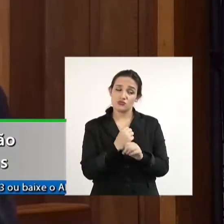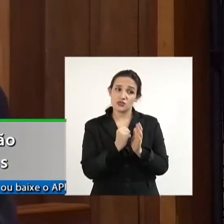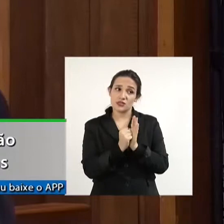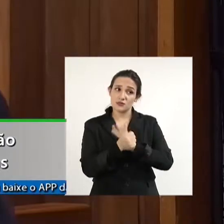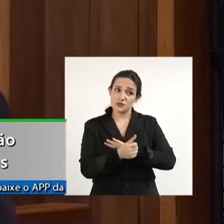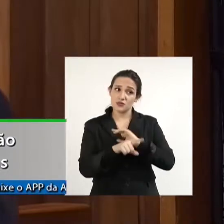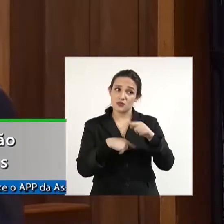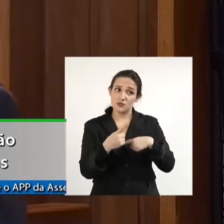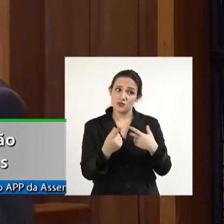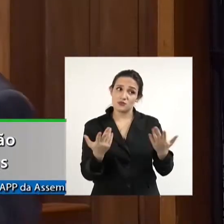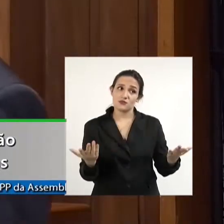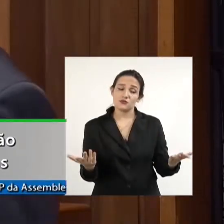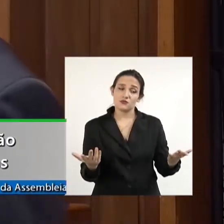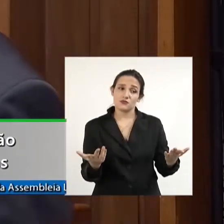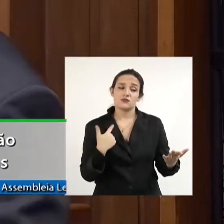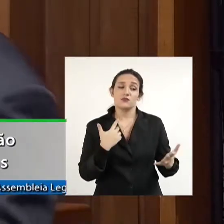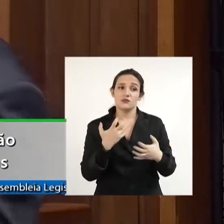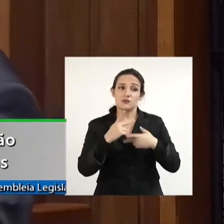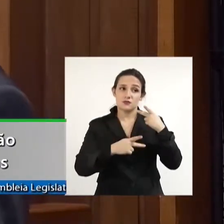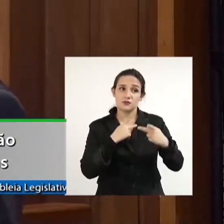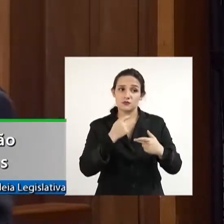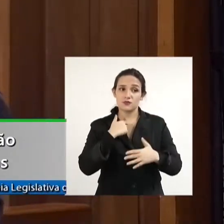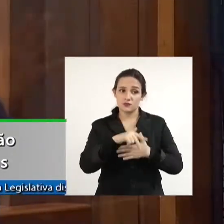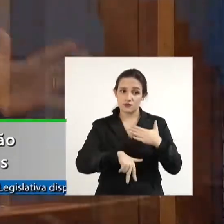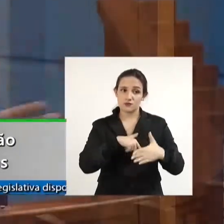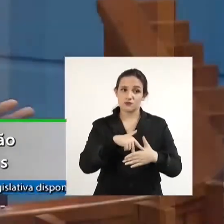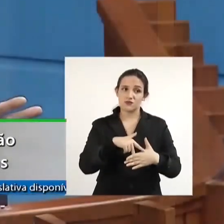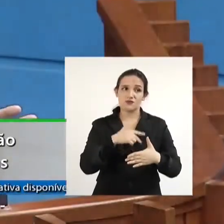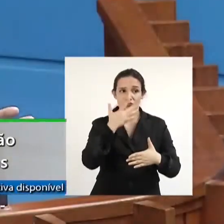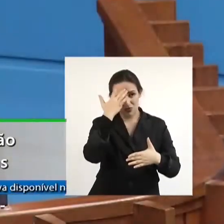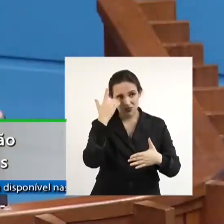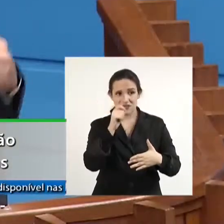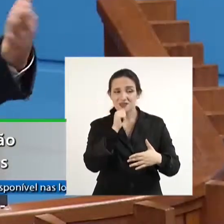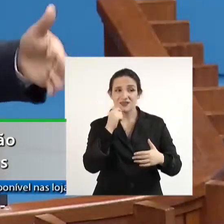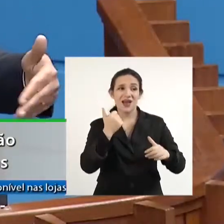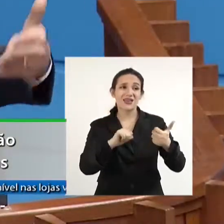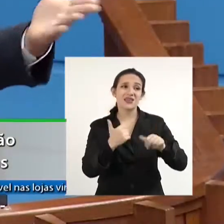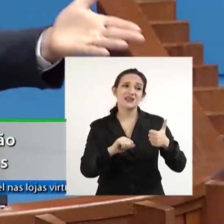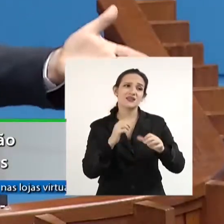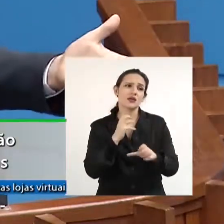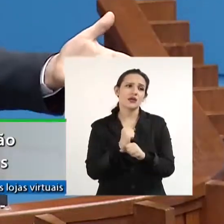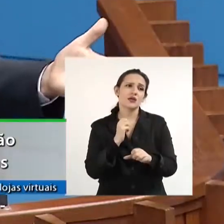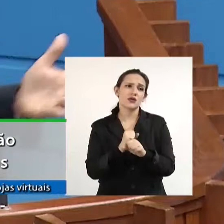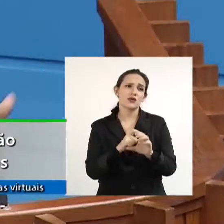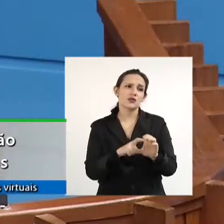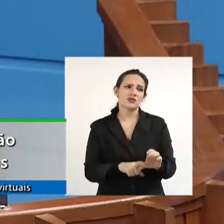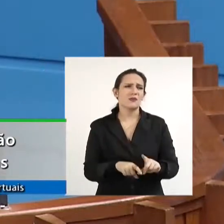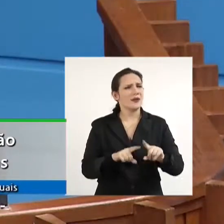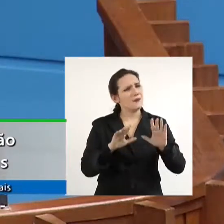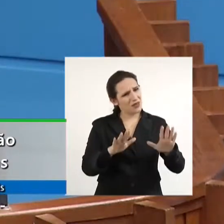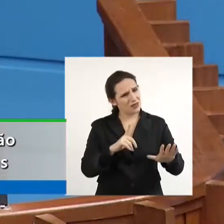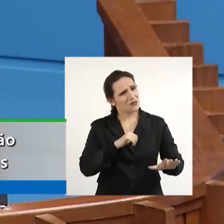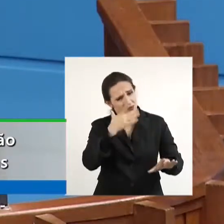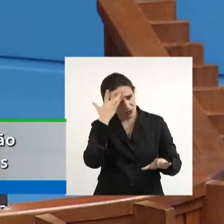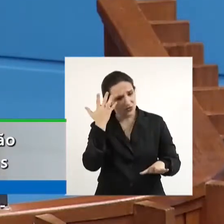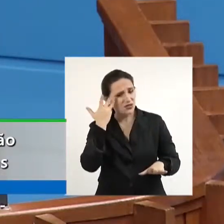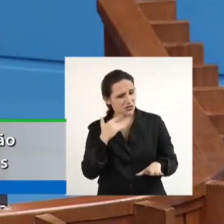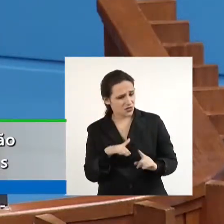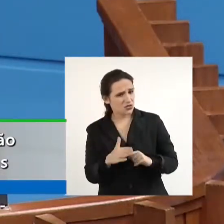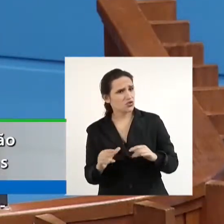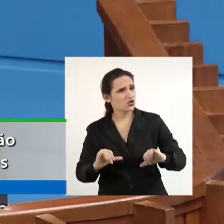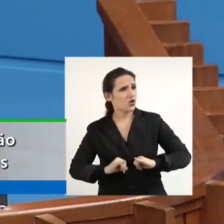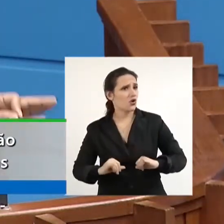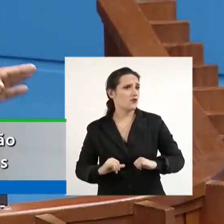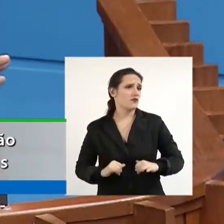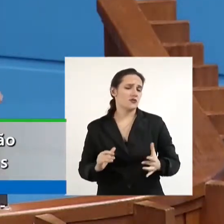usaram essa tribuna aqui, dizendo que ainda está analisando as contas, ou seja, e as crianças sofrendo. Então, realmente existe